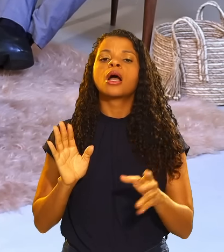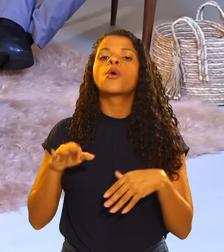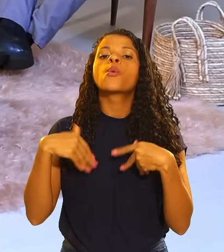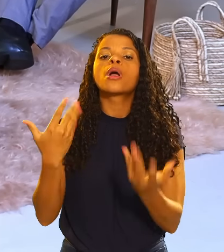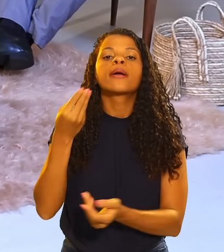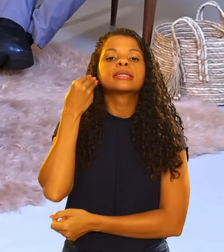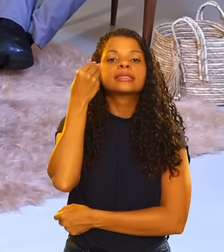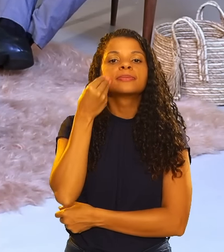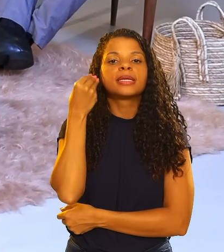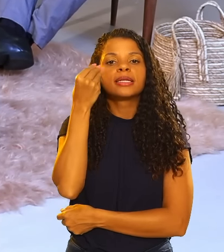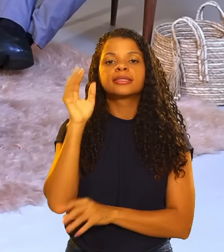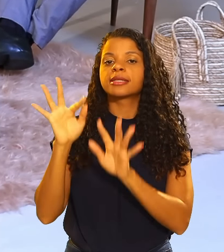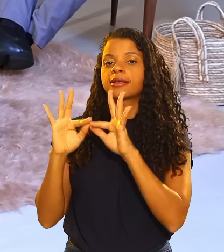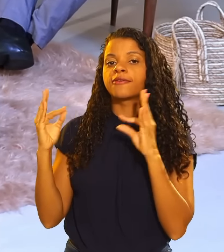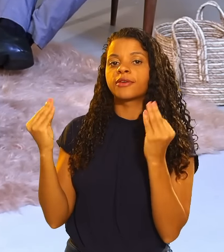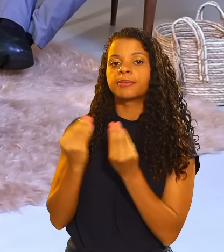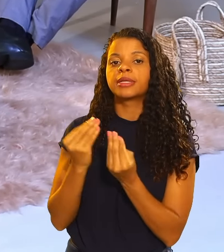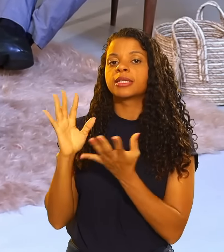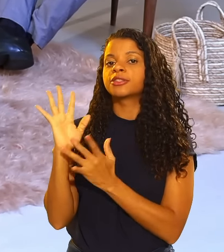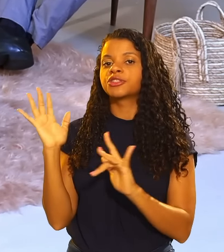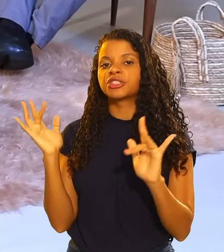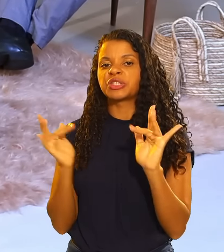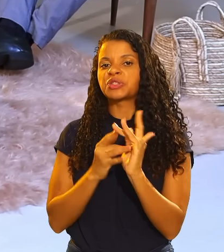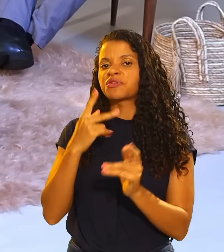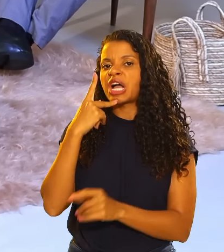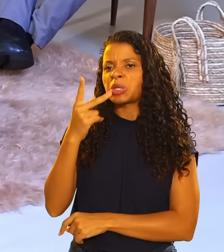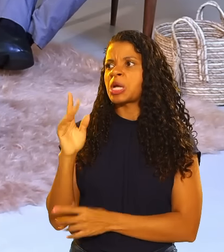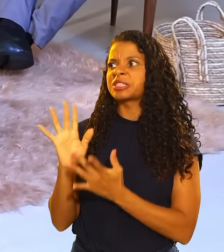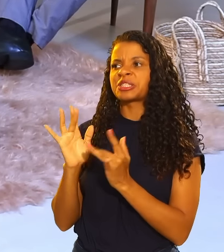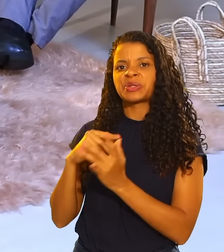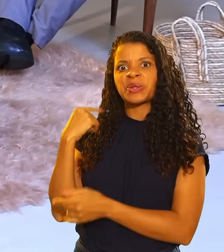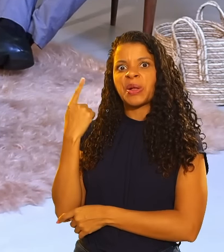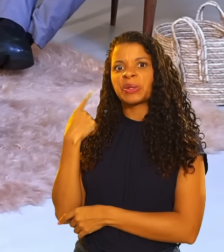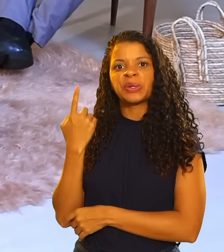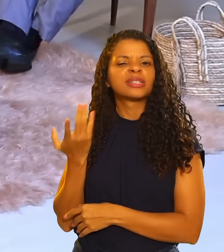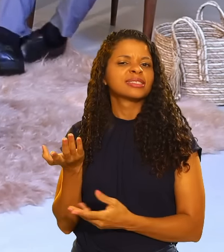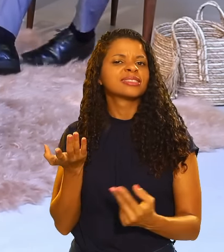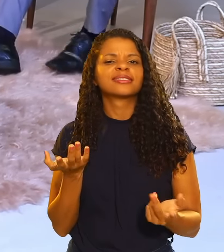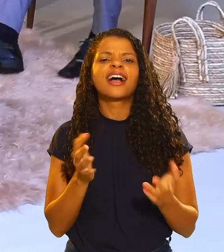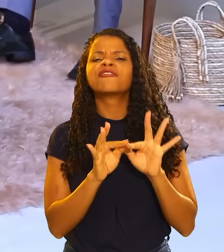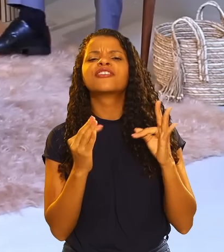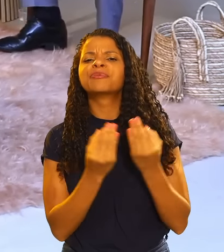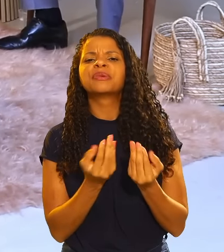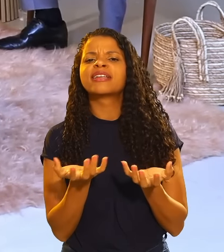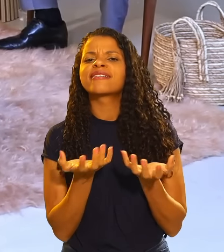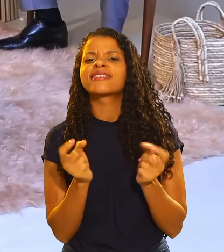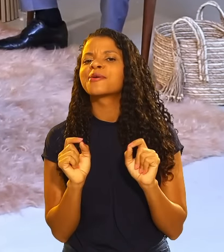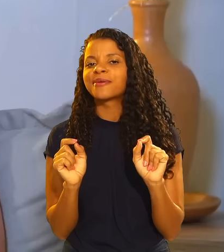considerá-lo como fora de si, e o que a família de Jesus queria? Qual foi a resposta também de Jesus para